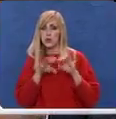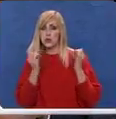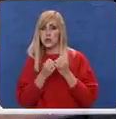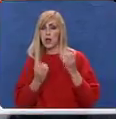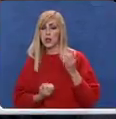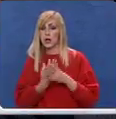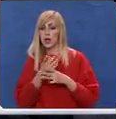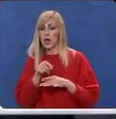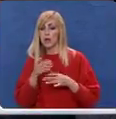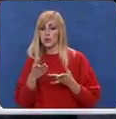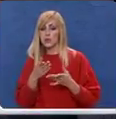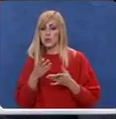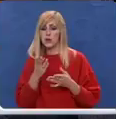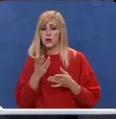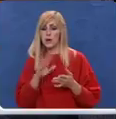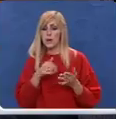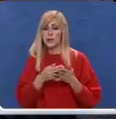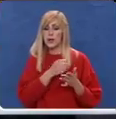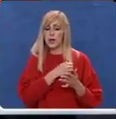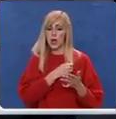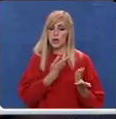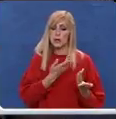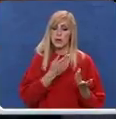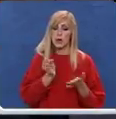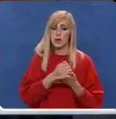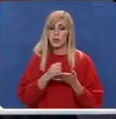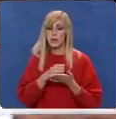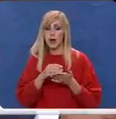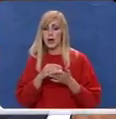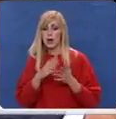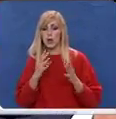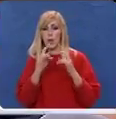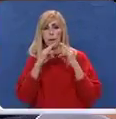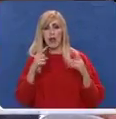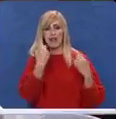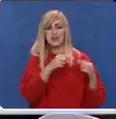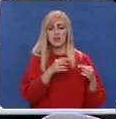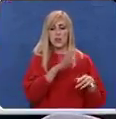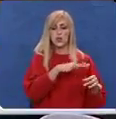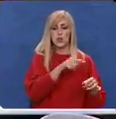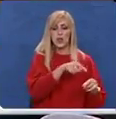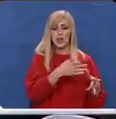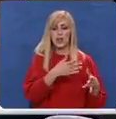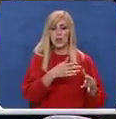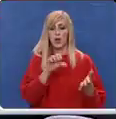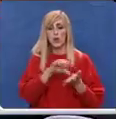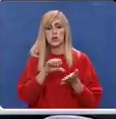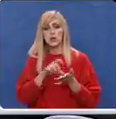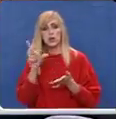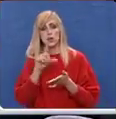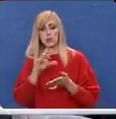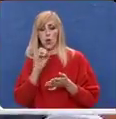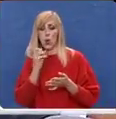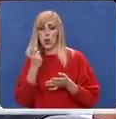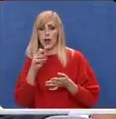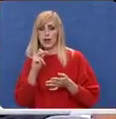para a região já o um bairro de barracas que vem ali naquela zona estamos a falar do centro de lisboa apresentou la